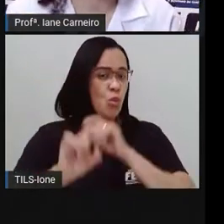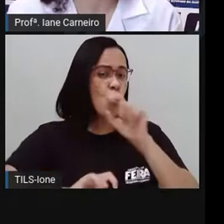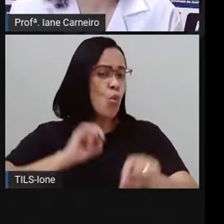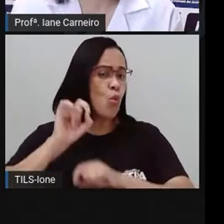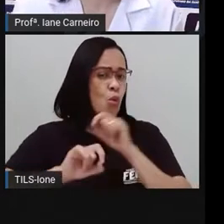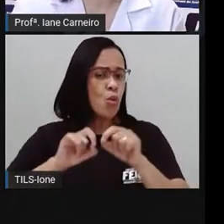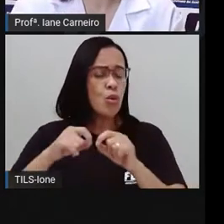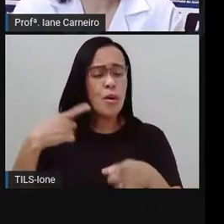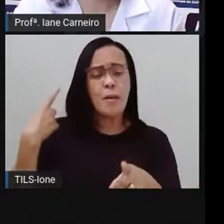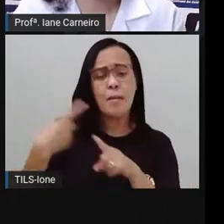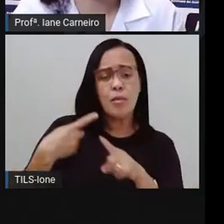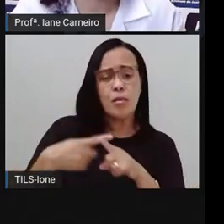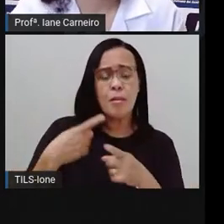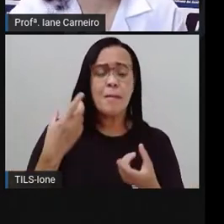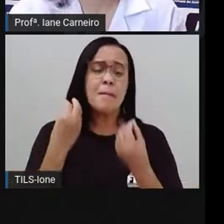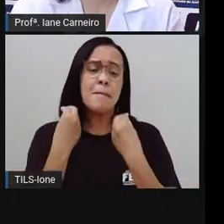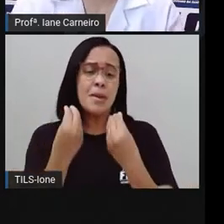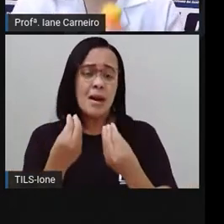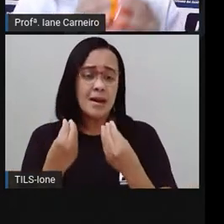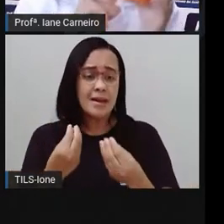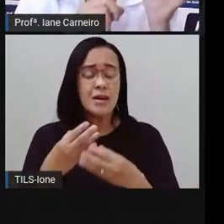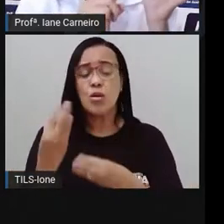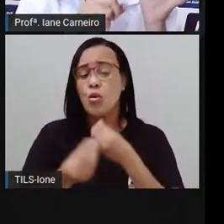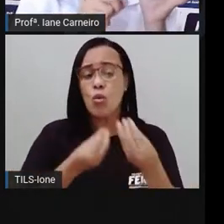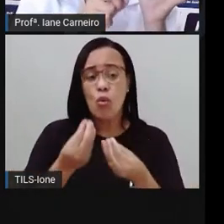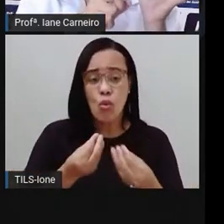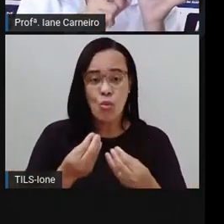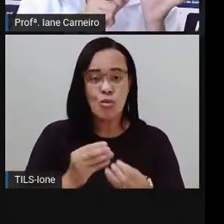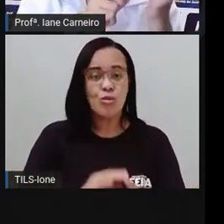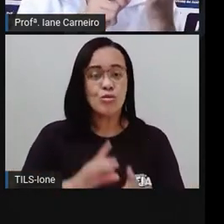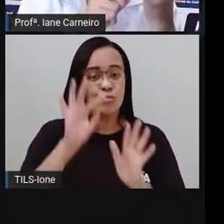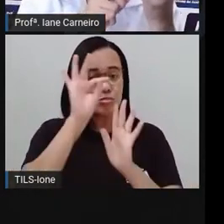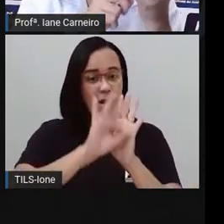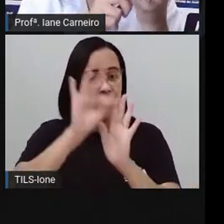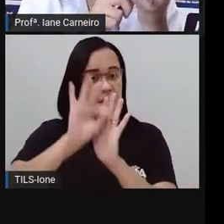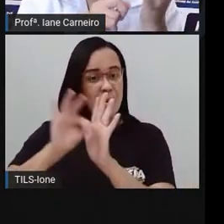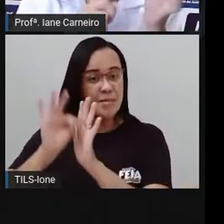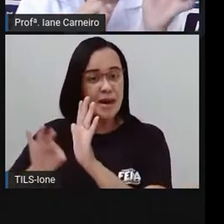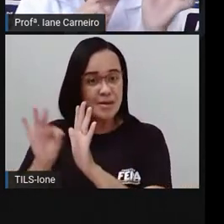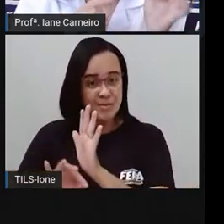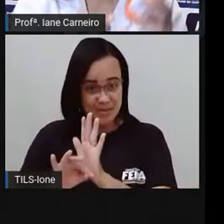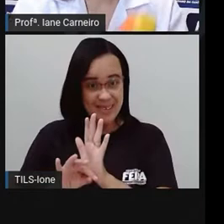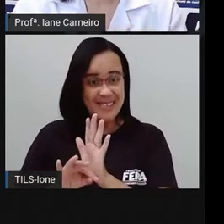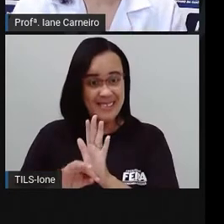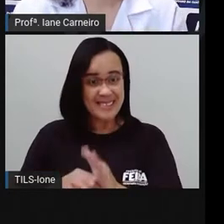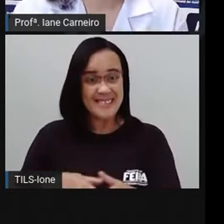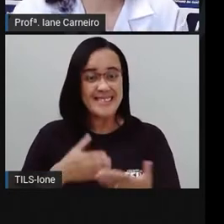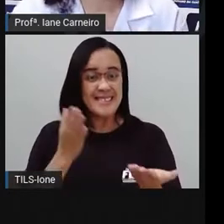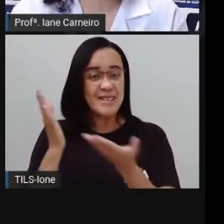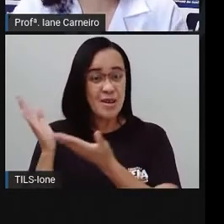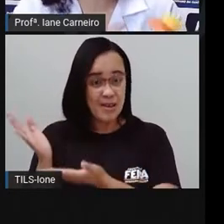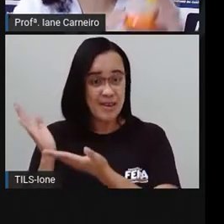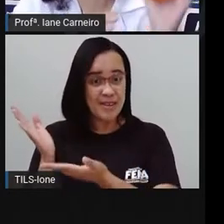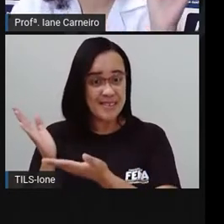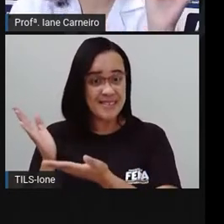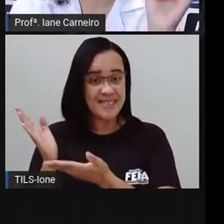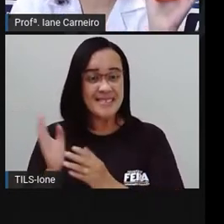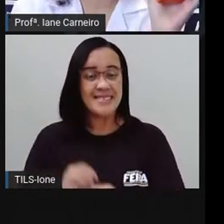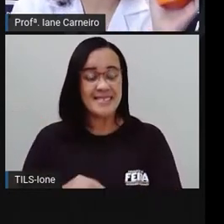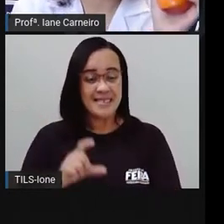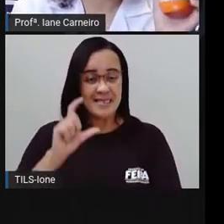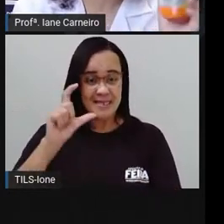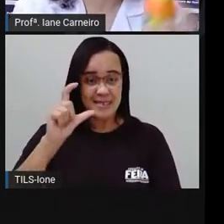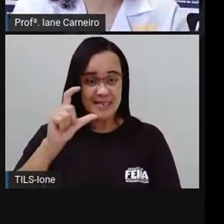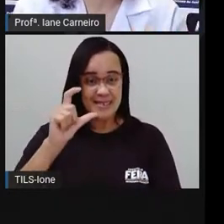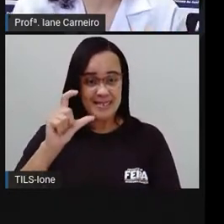funcionalidade daquele texto. Por exemplo, ó, a Pro está aqui com, vou dar um spoiler, ó, do que vai ter hoje. Então a Pro aqui está com um tubo de